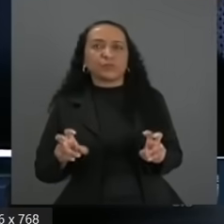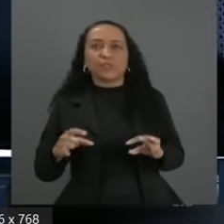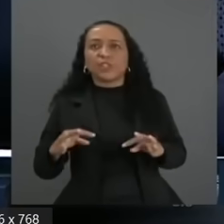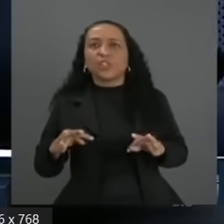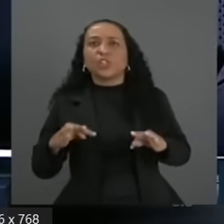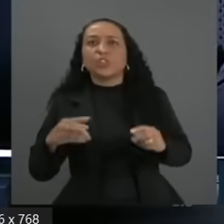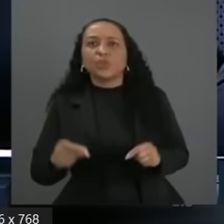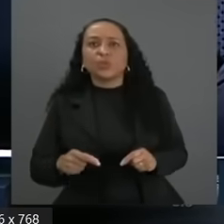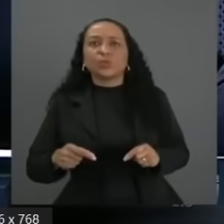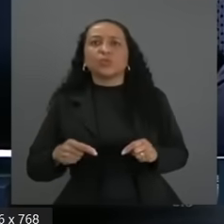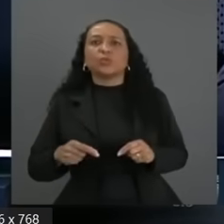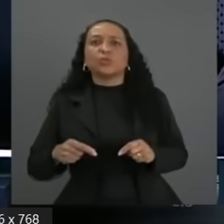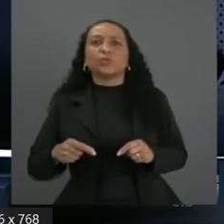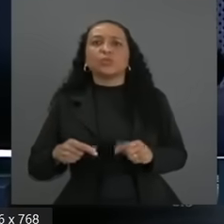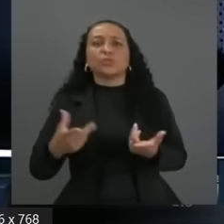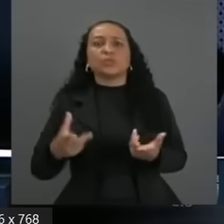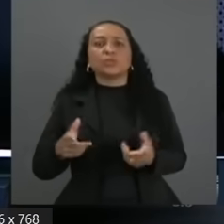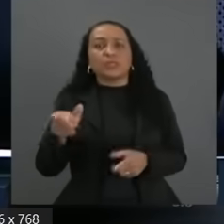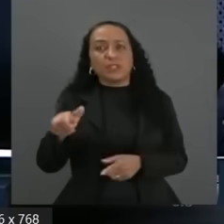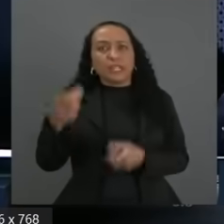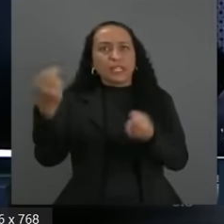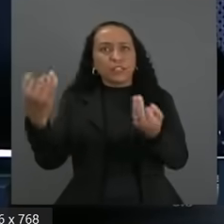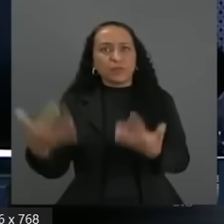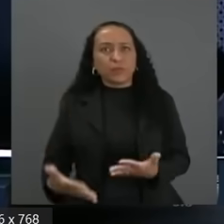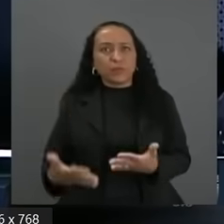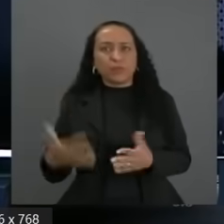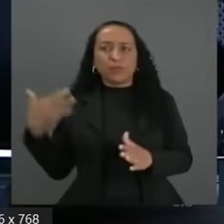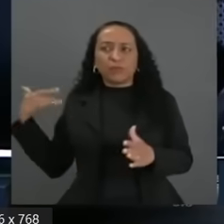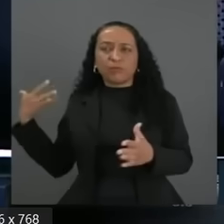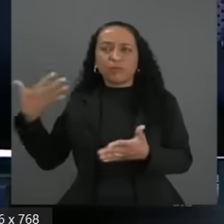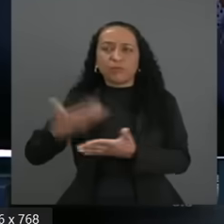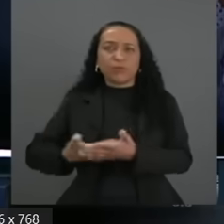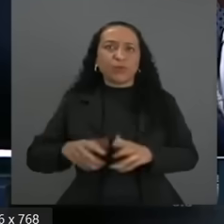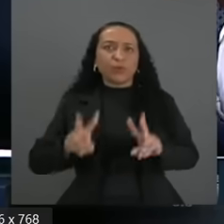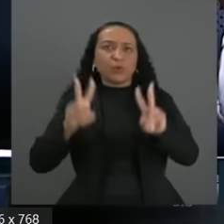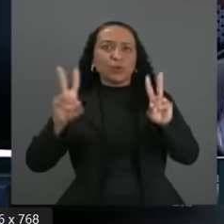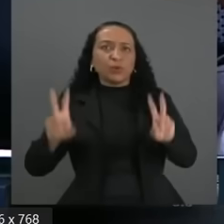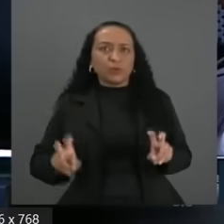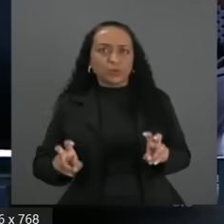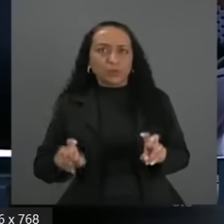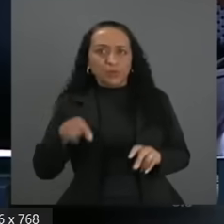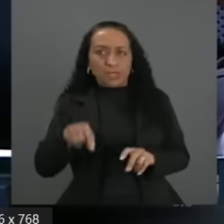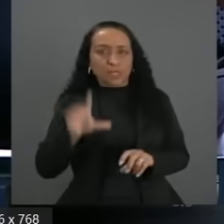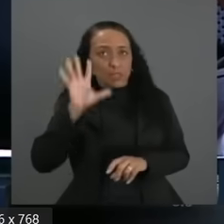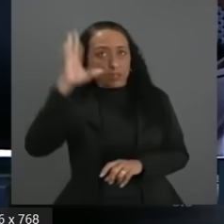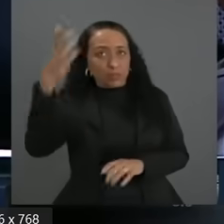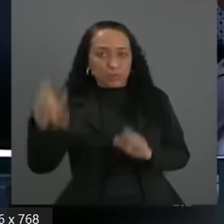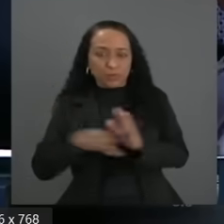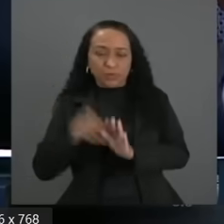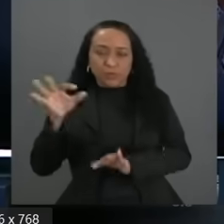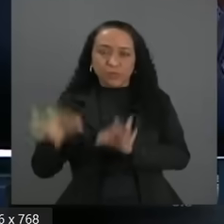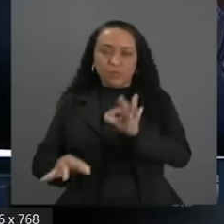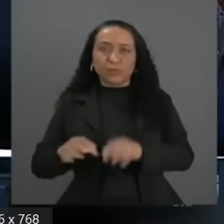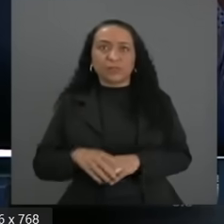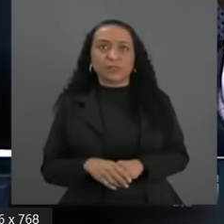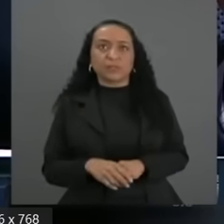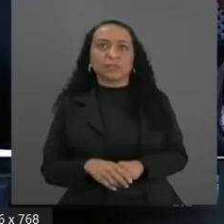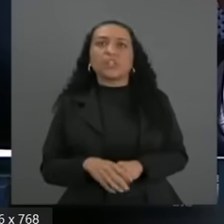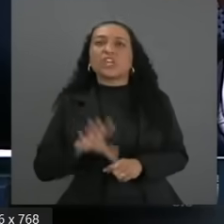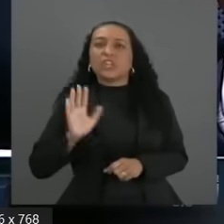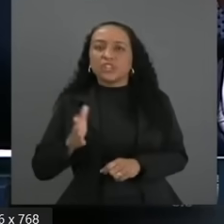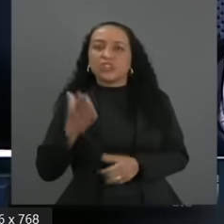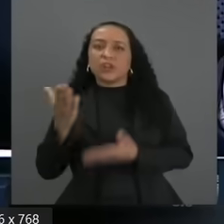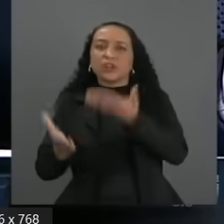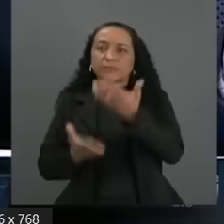foi dito pelo senador Marcos Duval nos últimos dias em relação a essa decisão judicial. Aliás, já trato com o